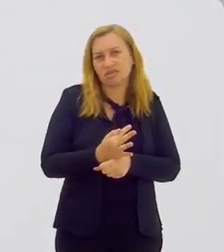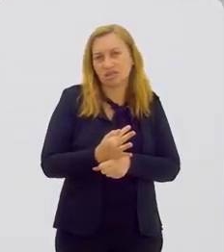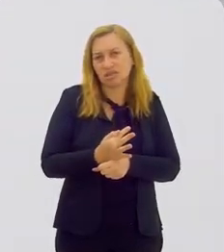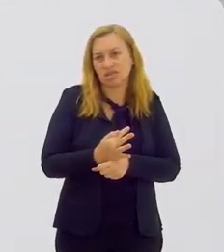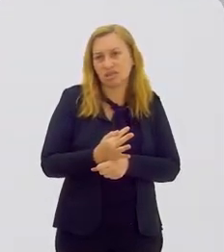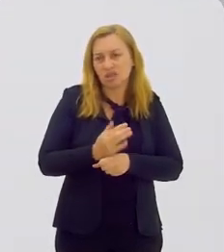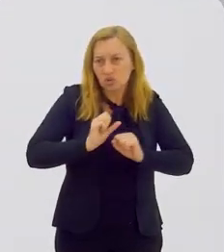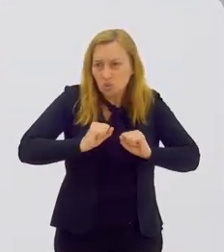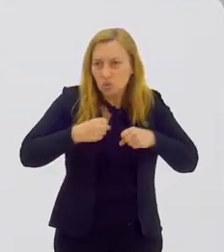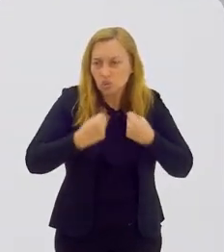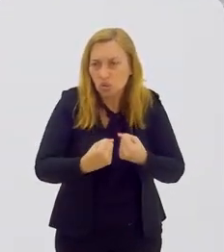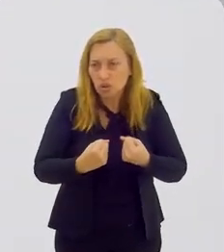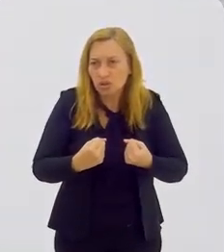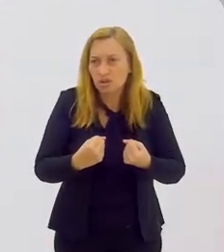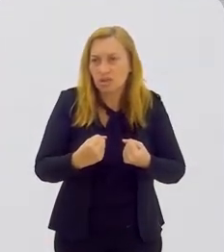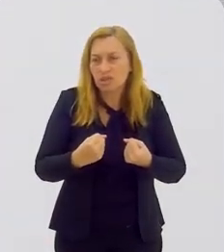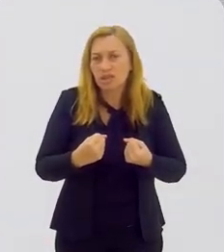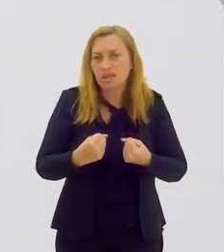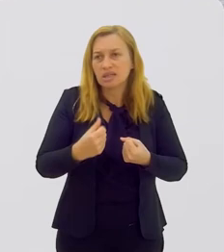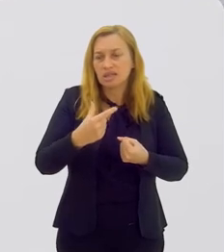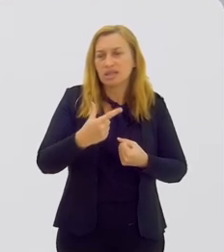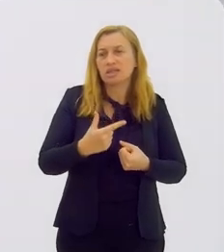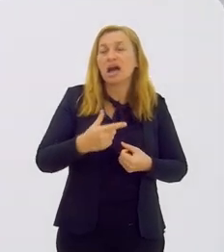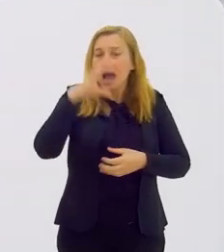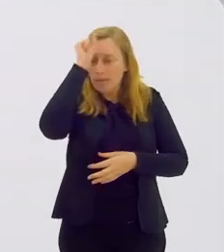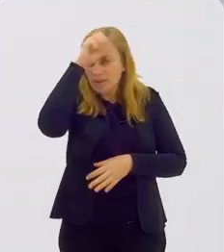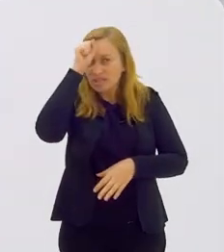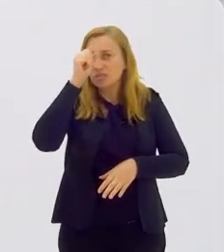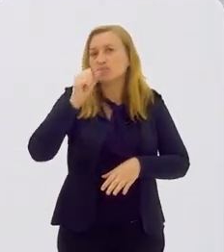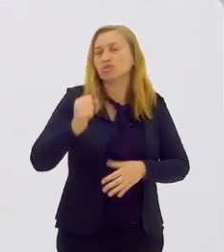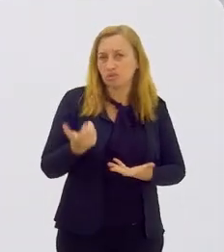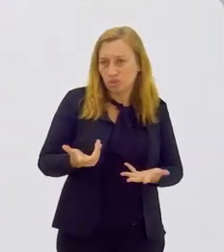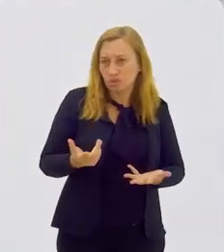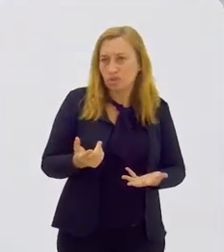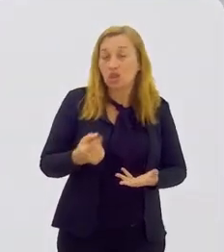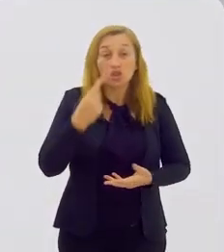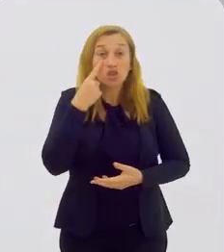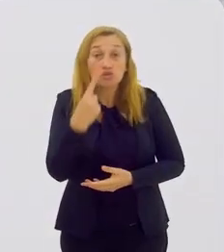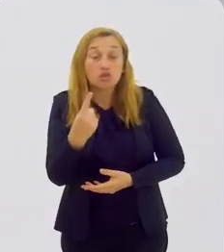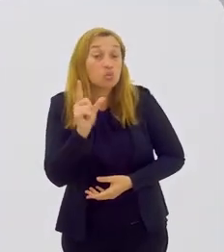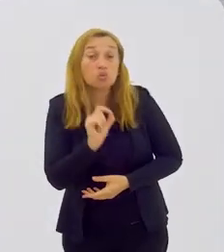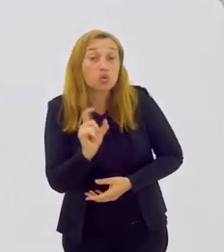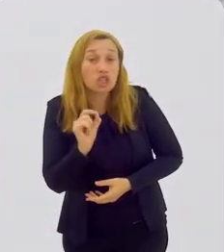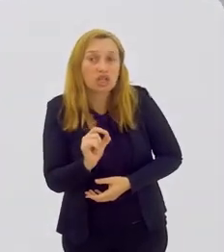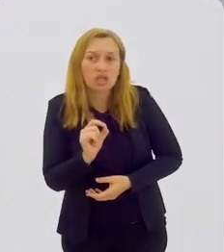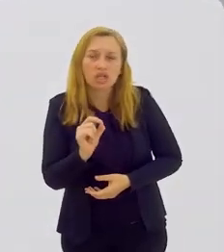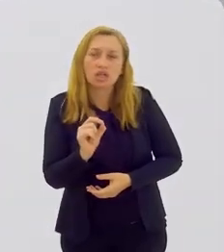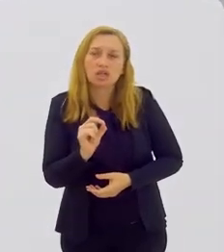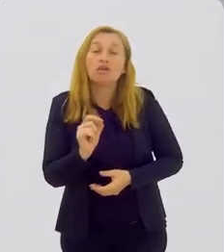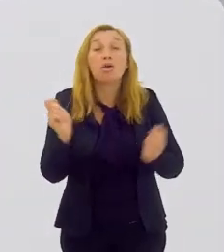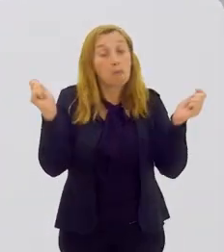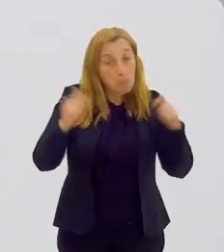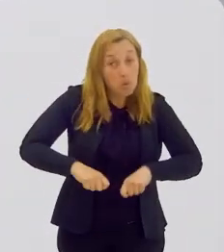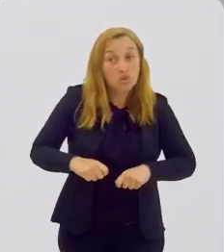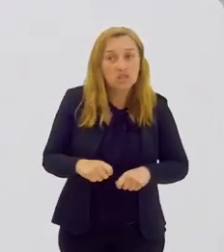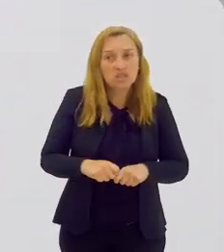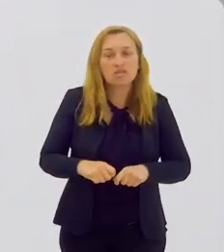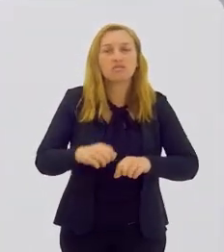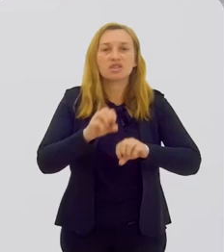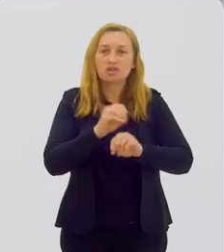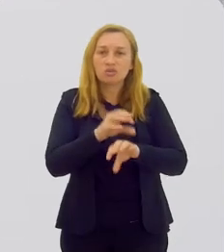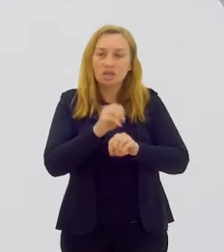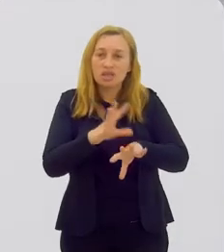resistente, né? A ser resiliente. Nós saímos melhores do que nós entramos. Nós aprendemos muito. Nós vimos que